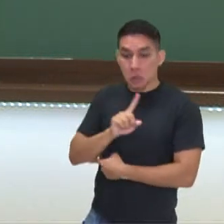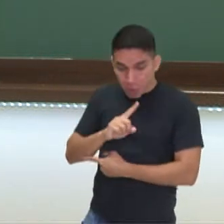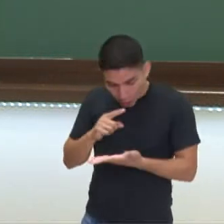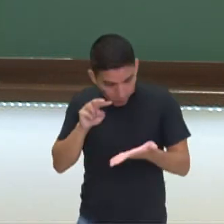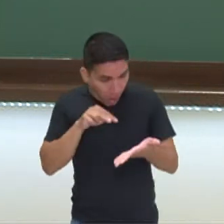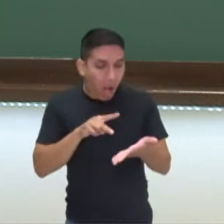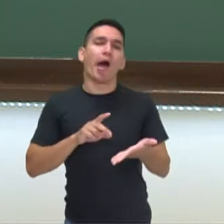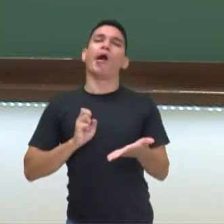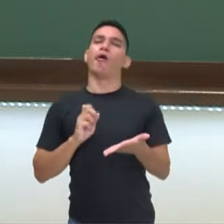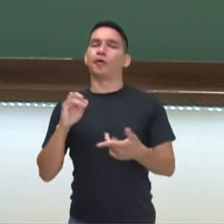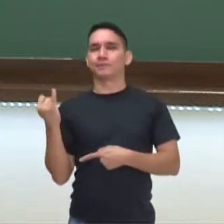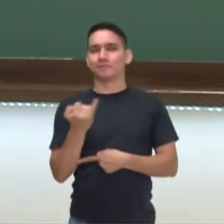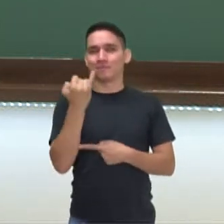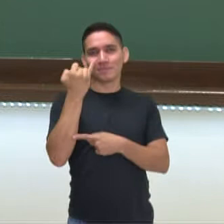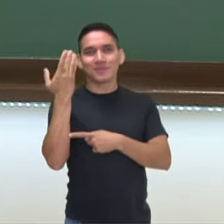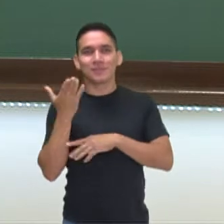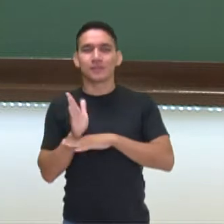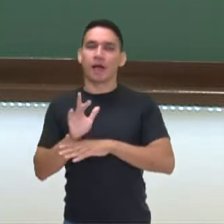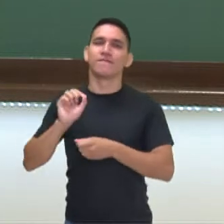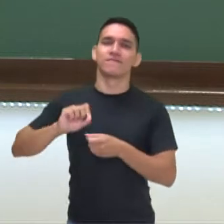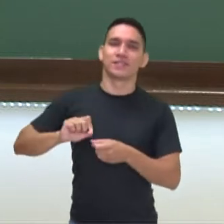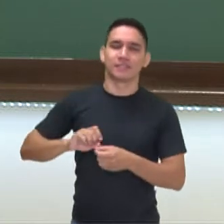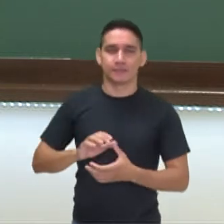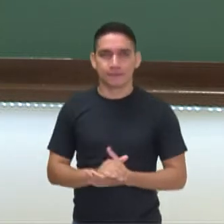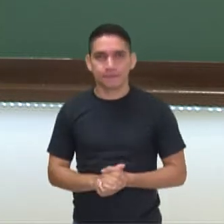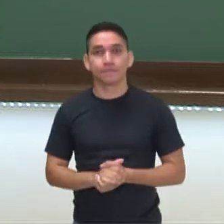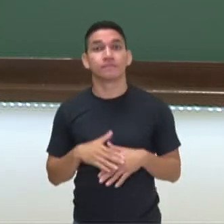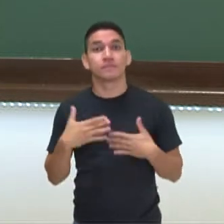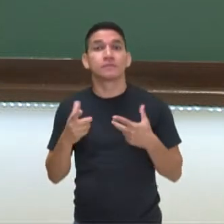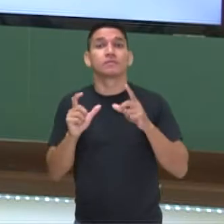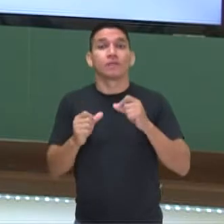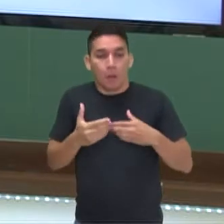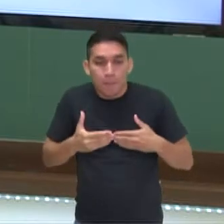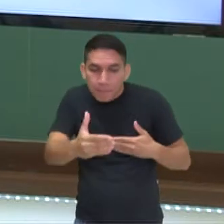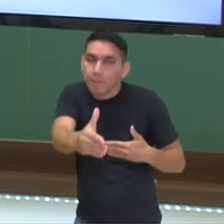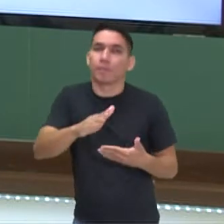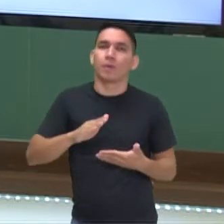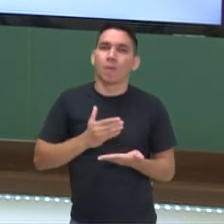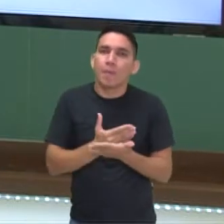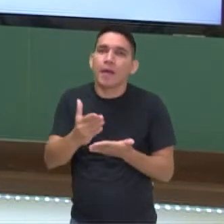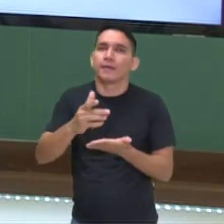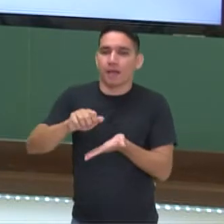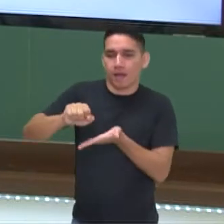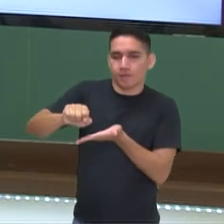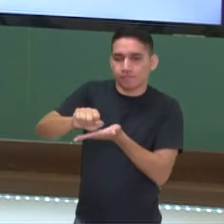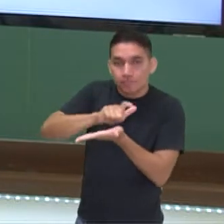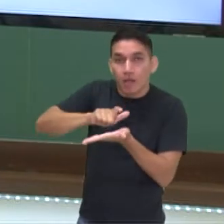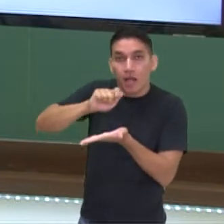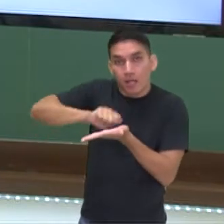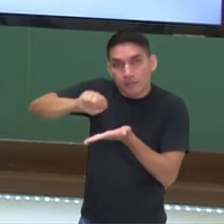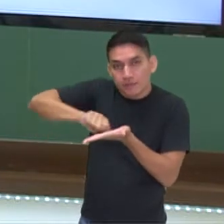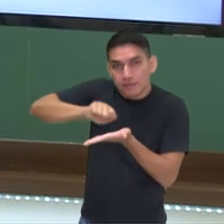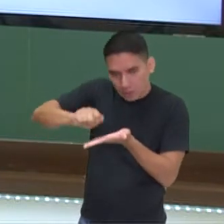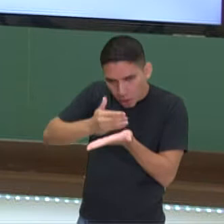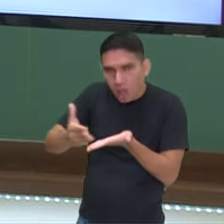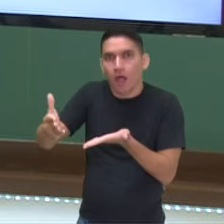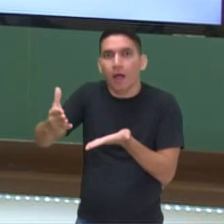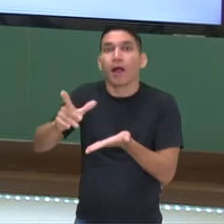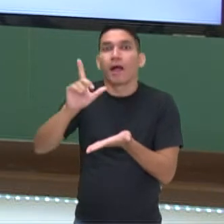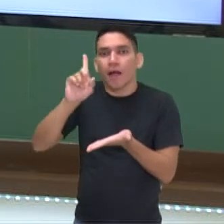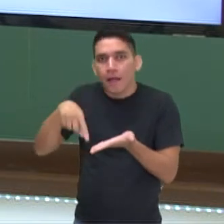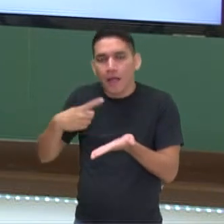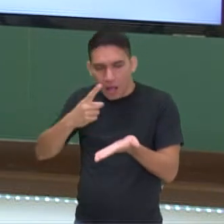que é importante de ser realizado, Então, a partir do momento que a escrita surgiu, a gente tem essa ideia